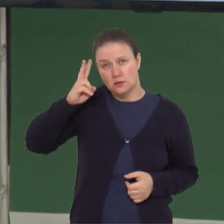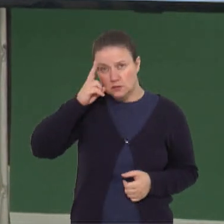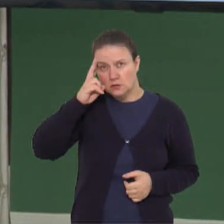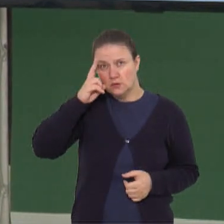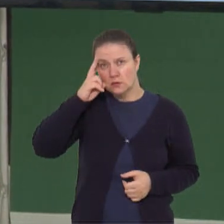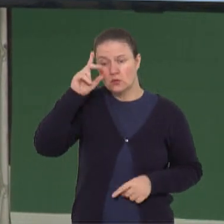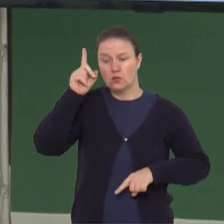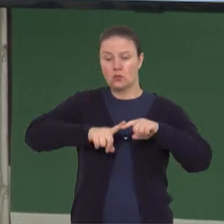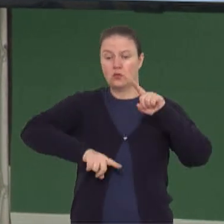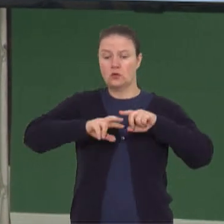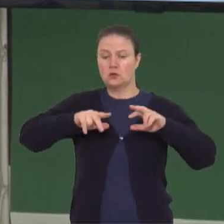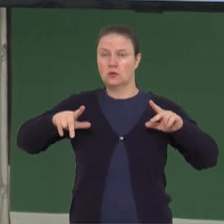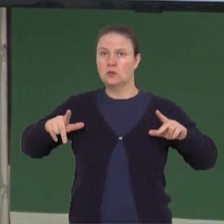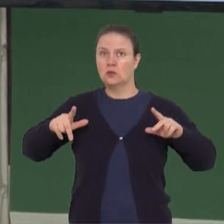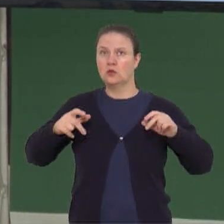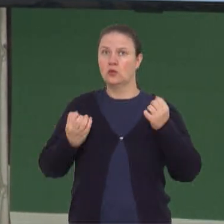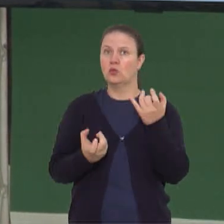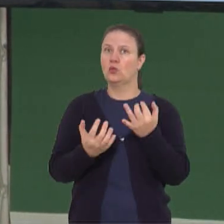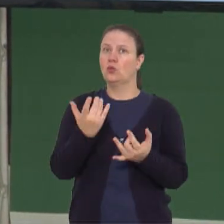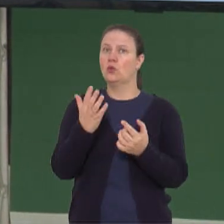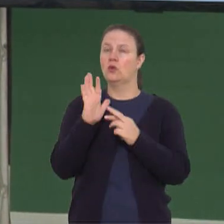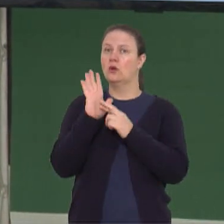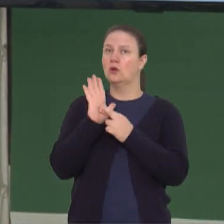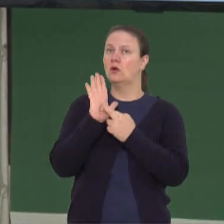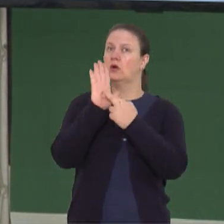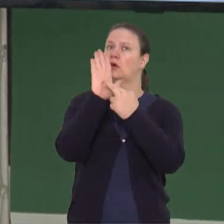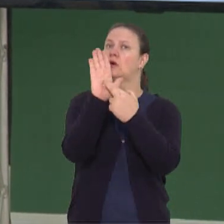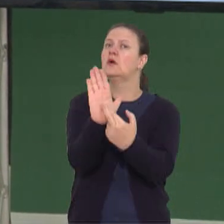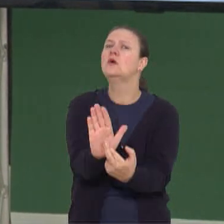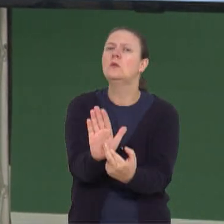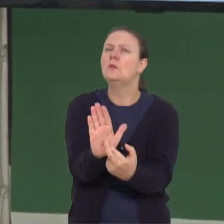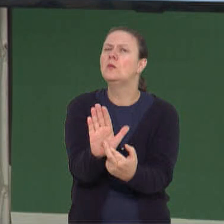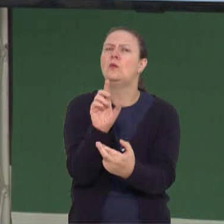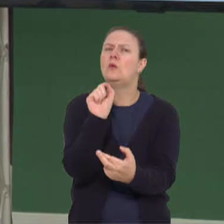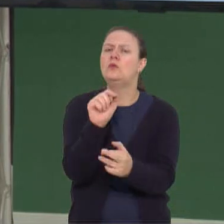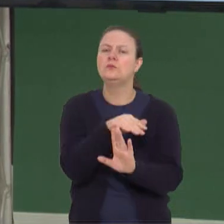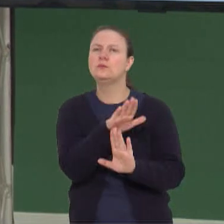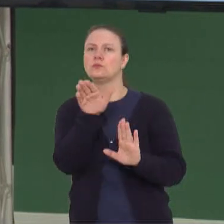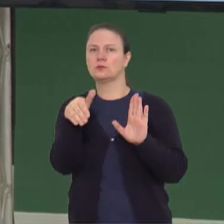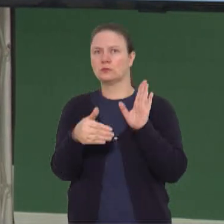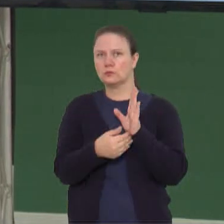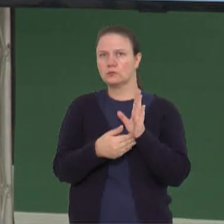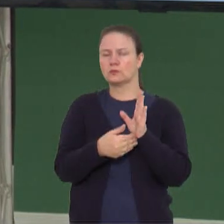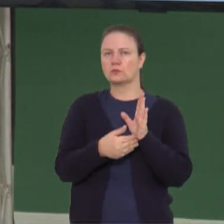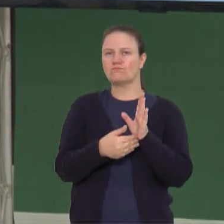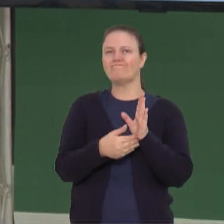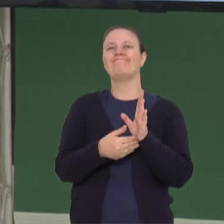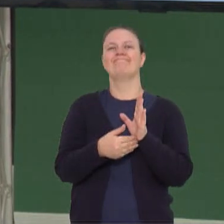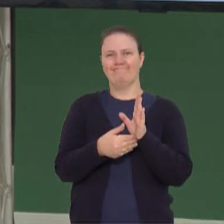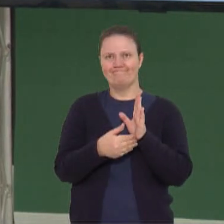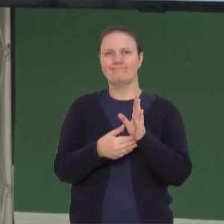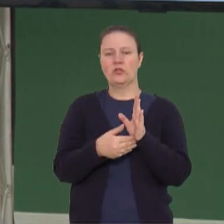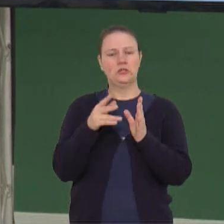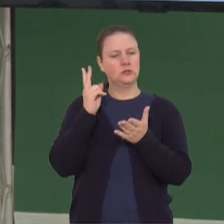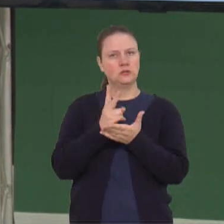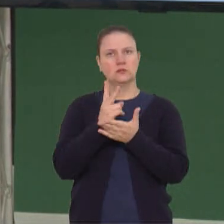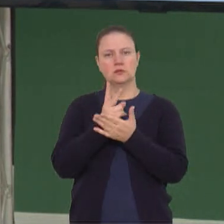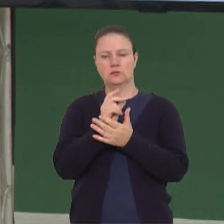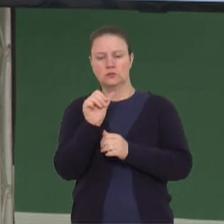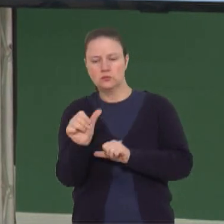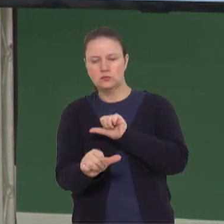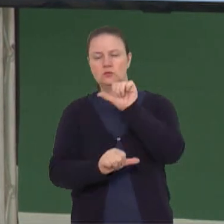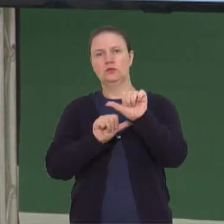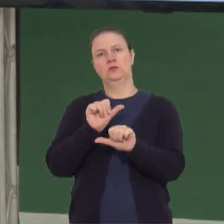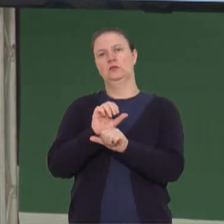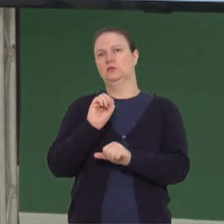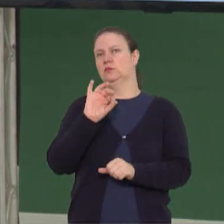elemento fogo aqui é uma representação de que tudo irremediavelmente vai se transformar. De